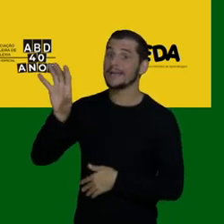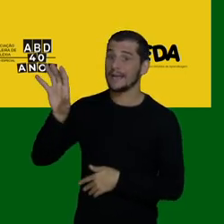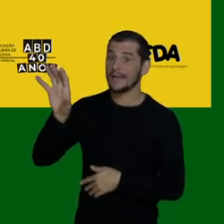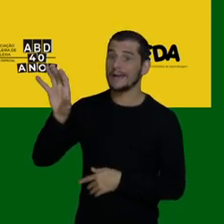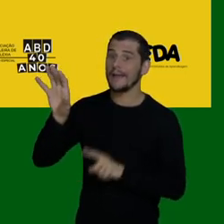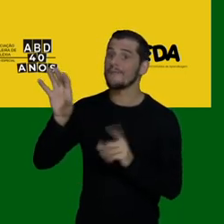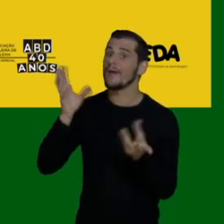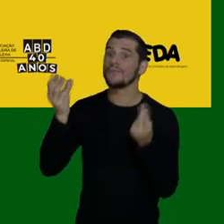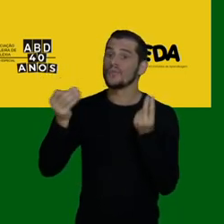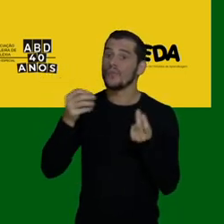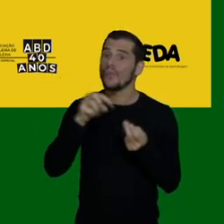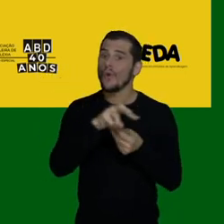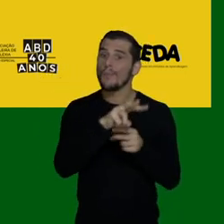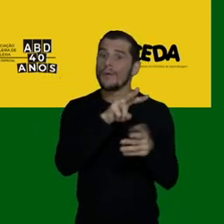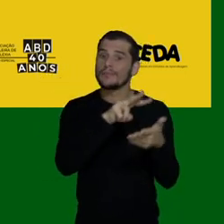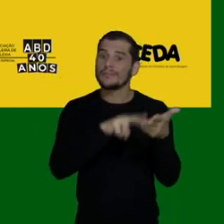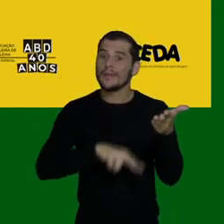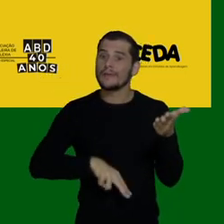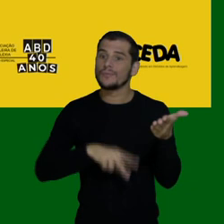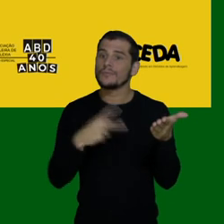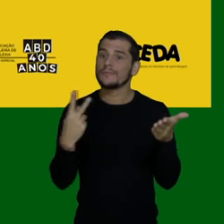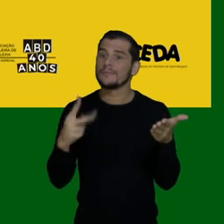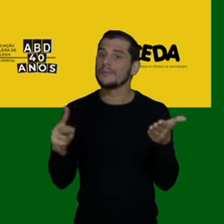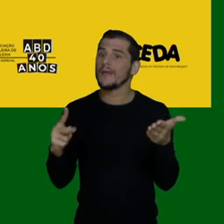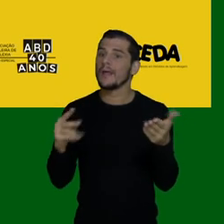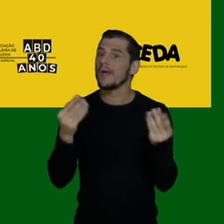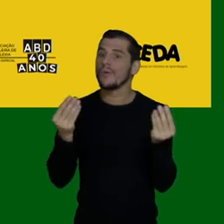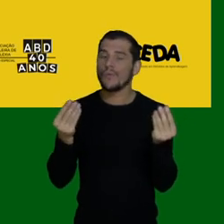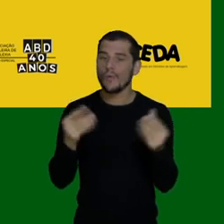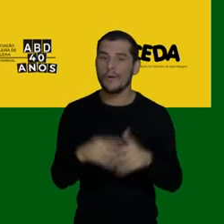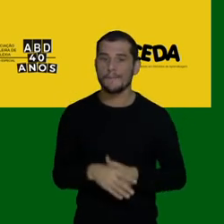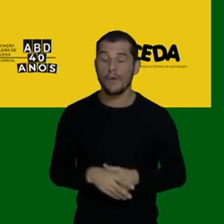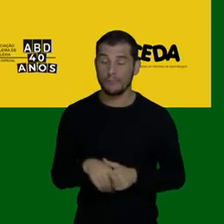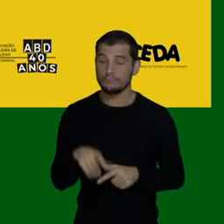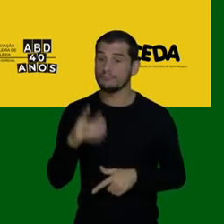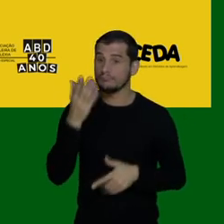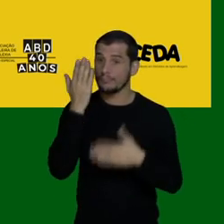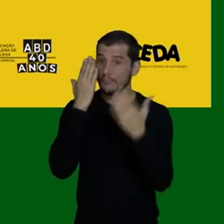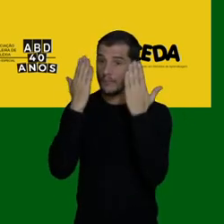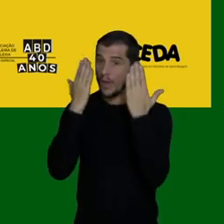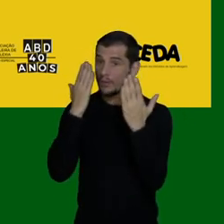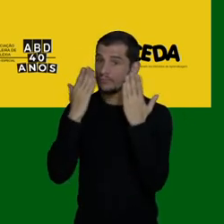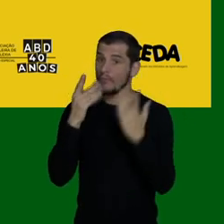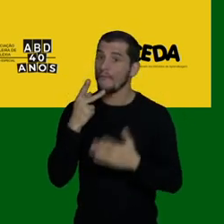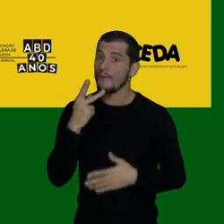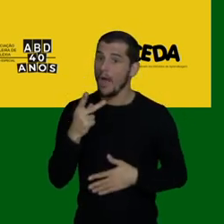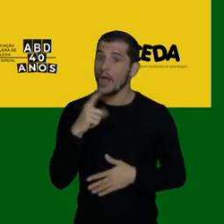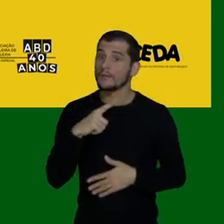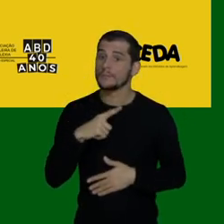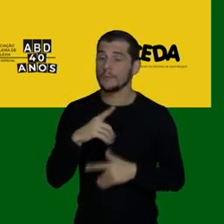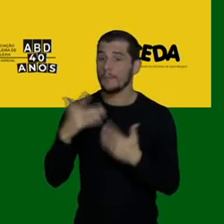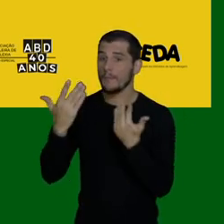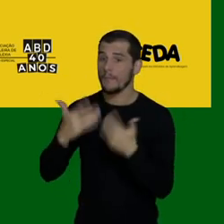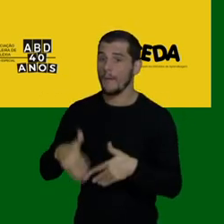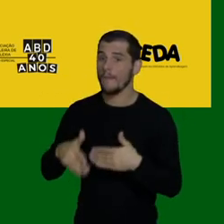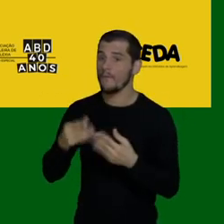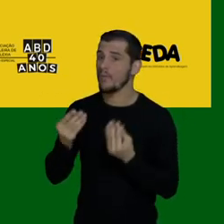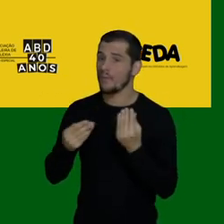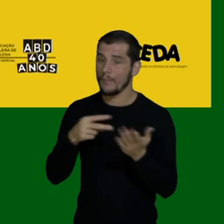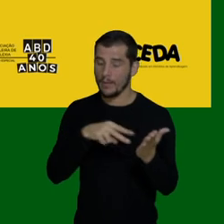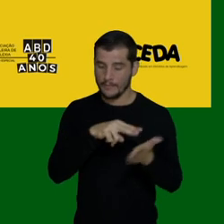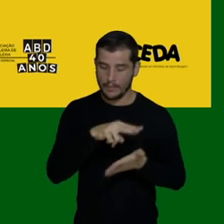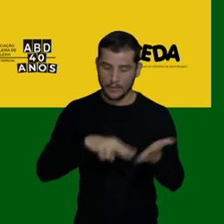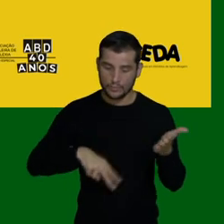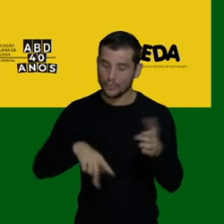neuropsicóloga falam agora você vai você vai eh fazer prova de leitura escrita então tem